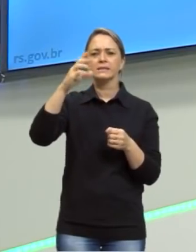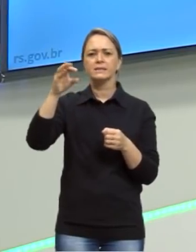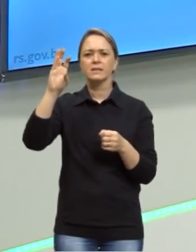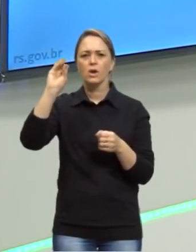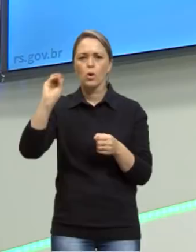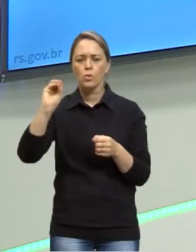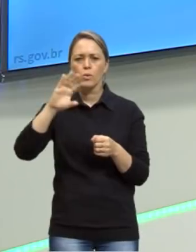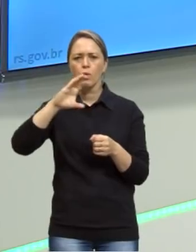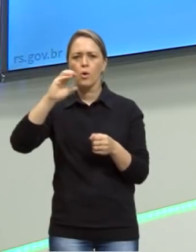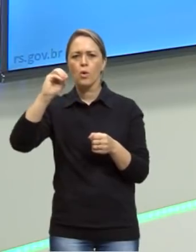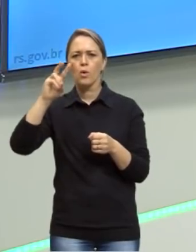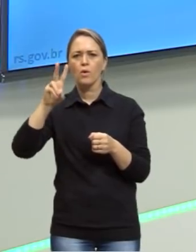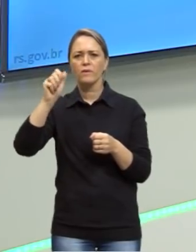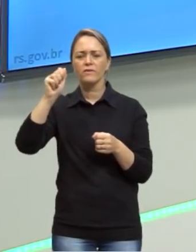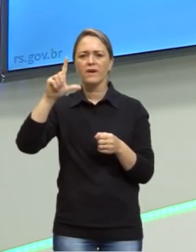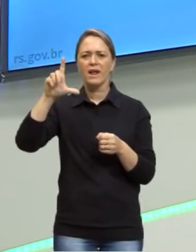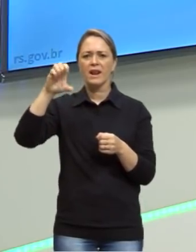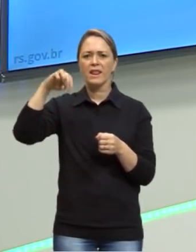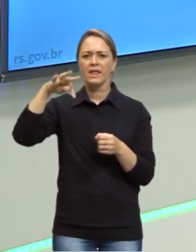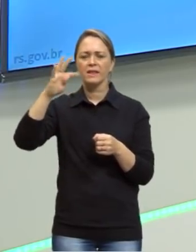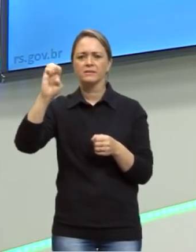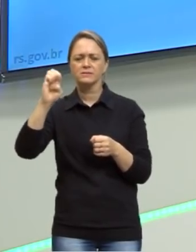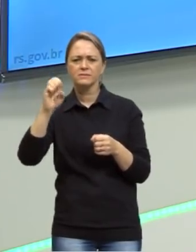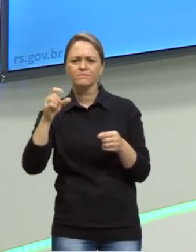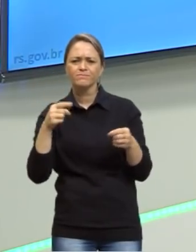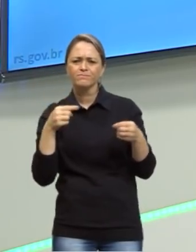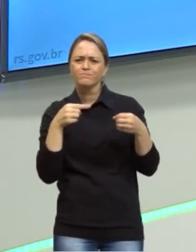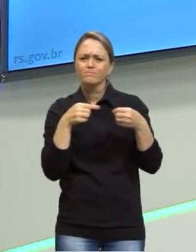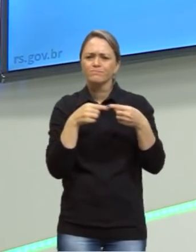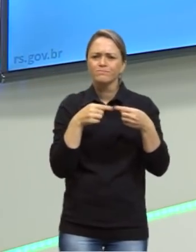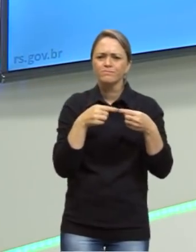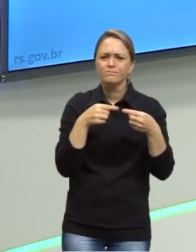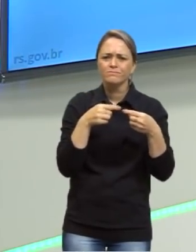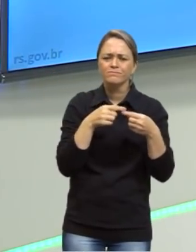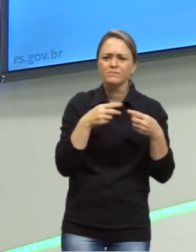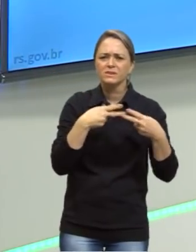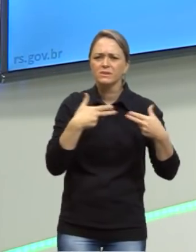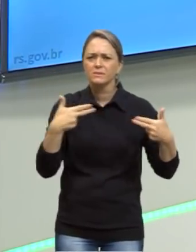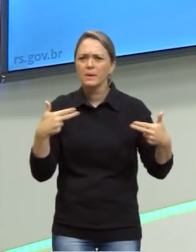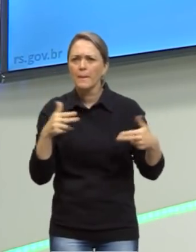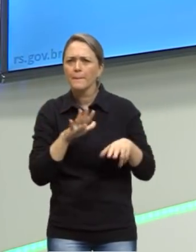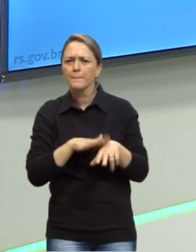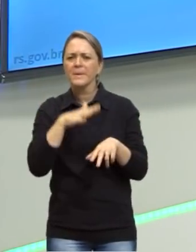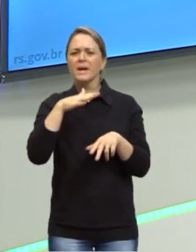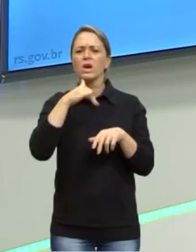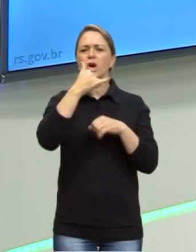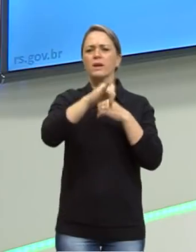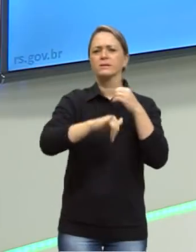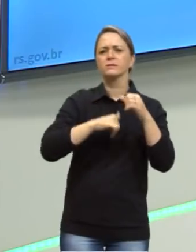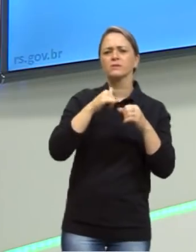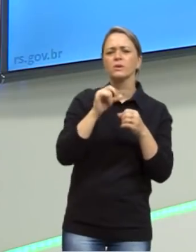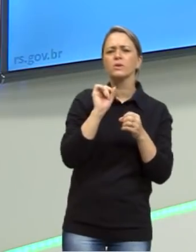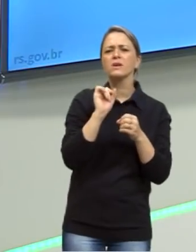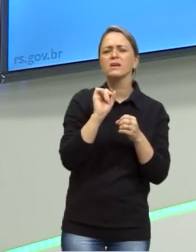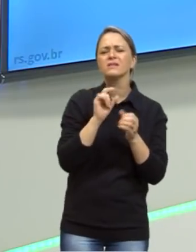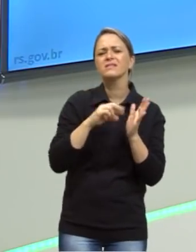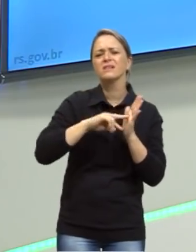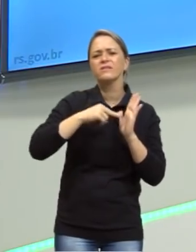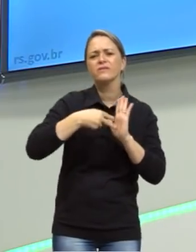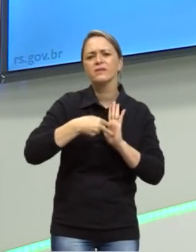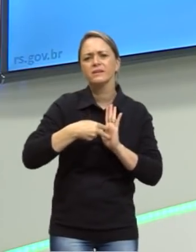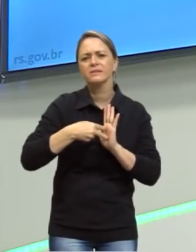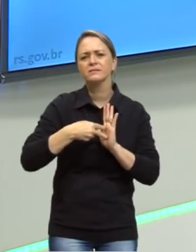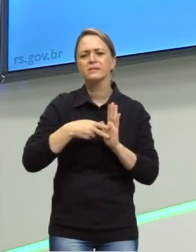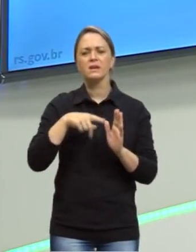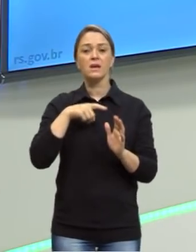está aqui ó quase no extremo da eletronegatividade ele é um dos elementos que têm maior elétrica e o que quer dizer